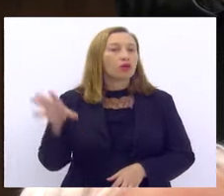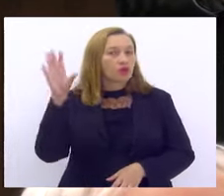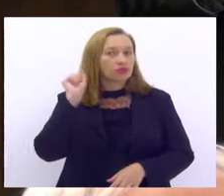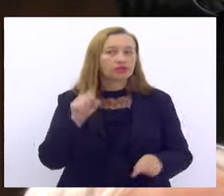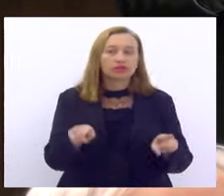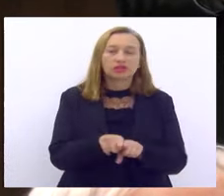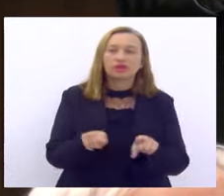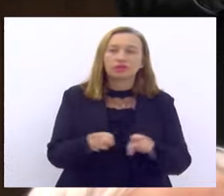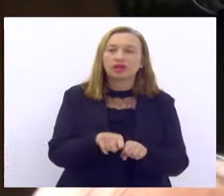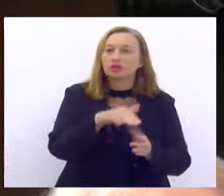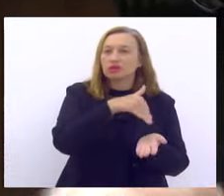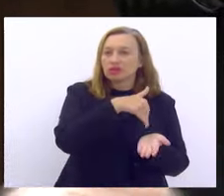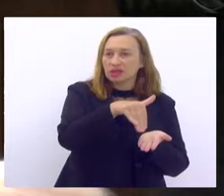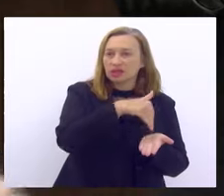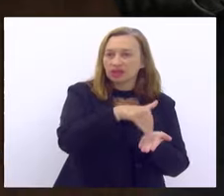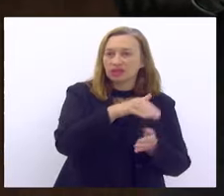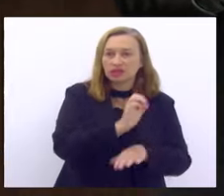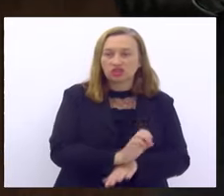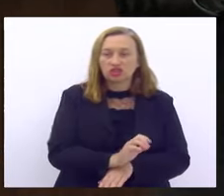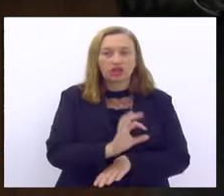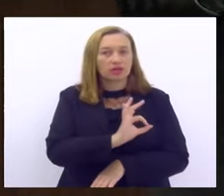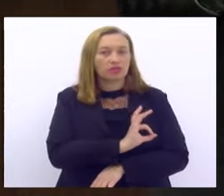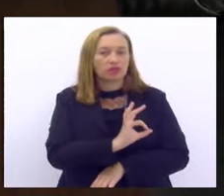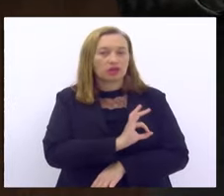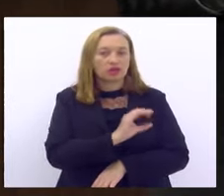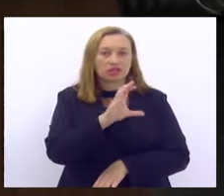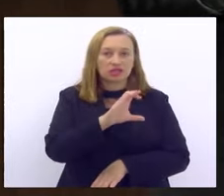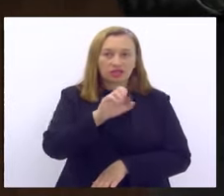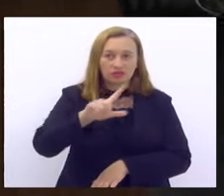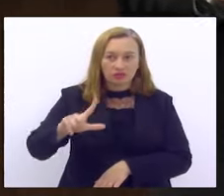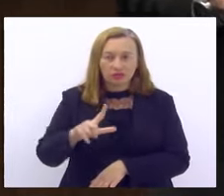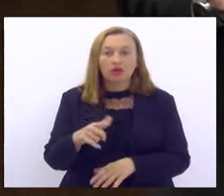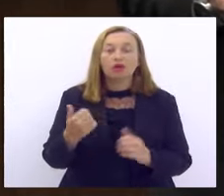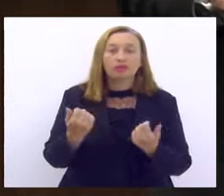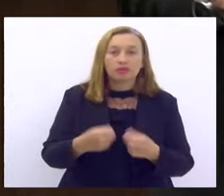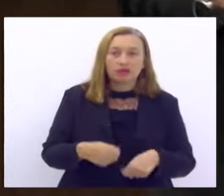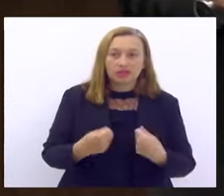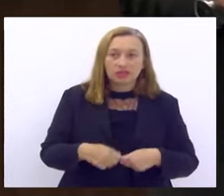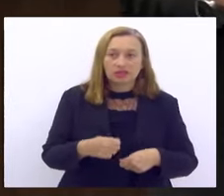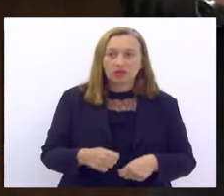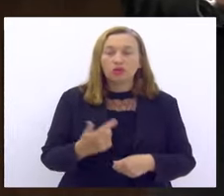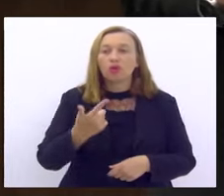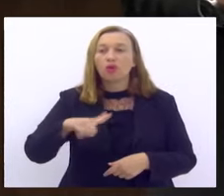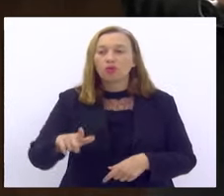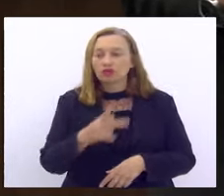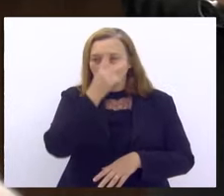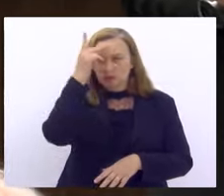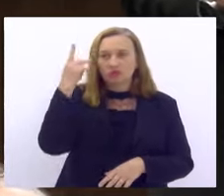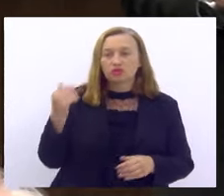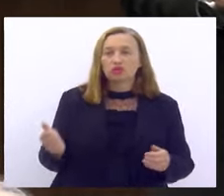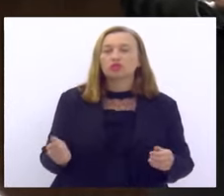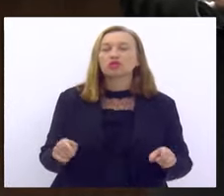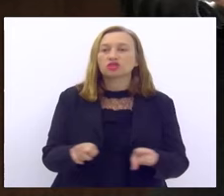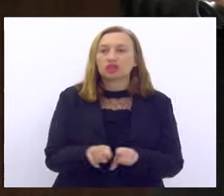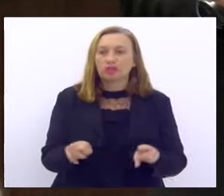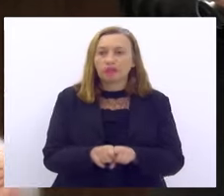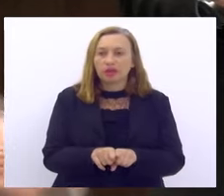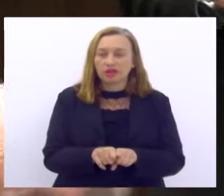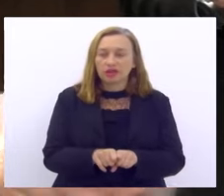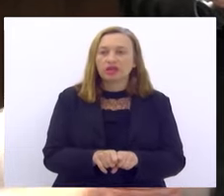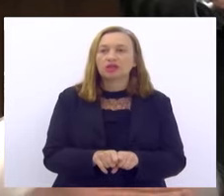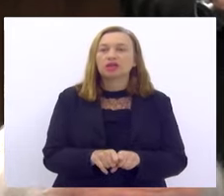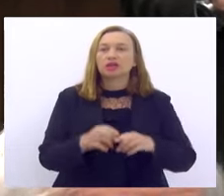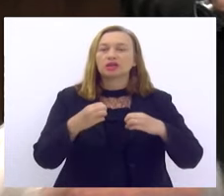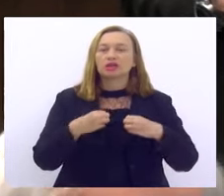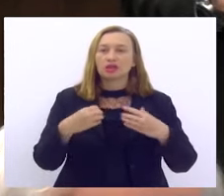o secretário de Estado da Polícia Civil, precisamos ter outras pessoas também envolvidas e